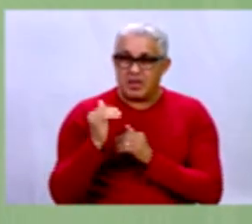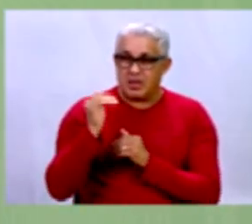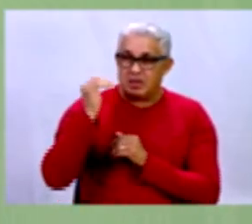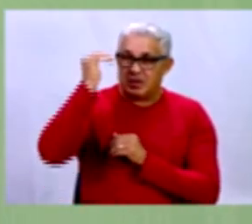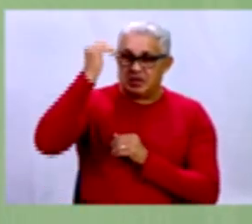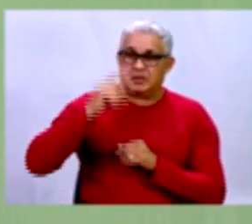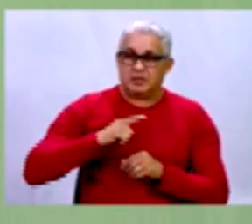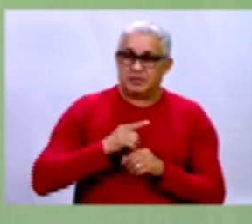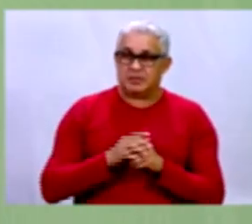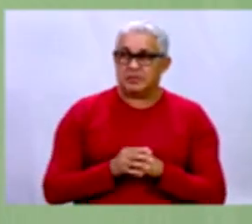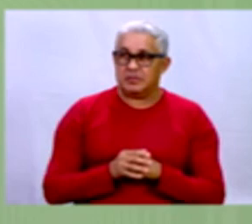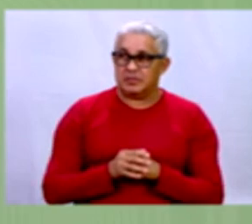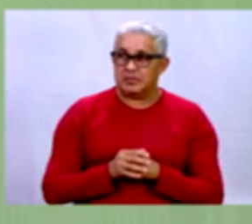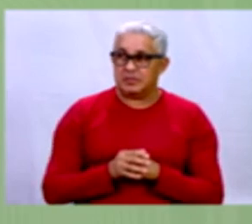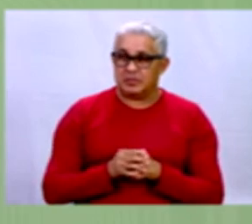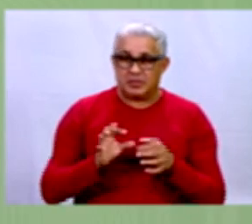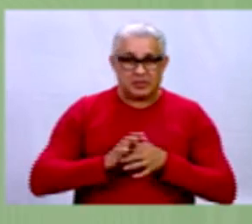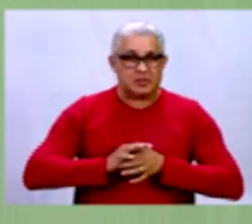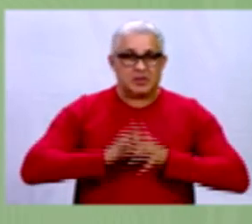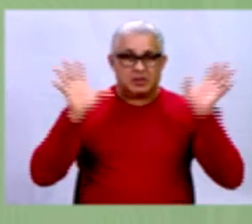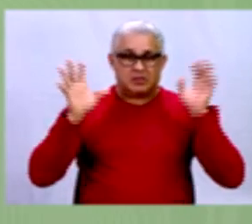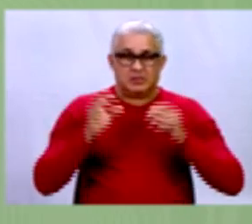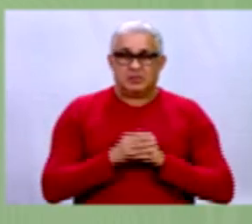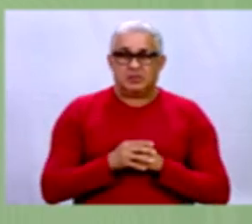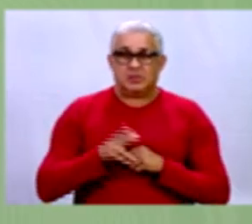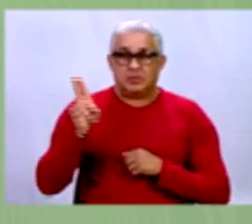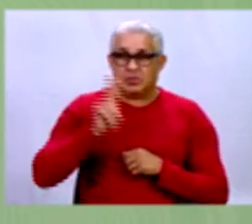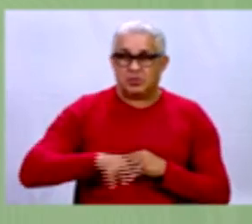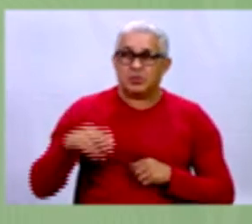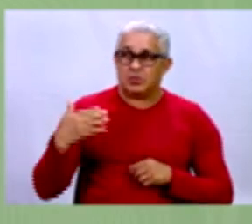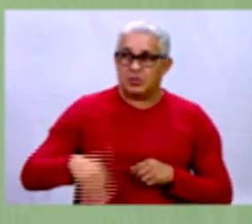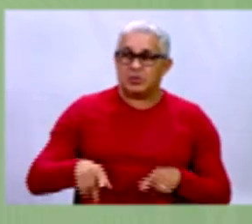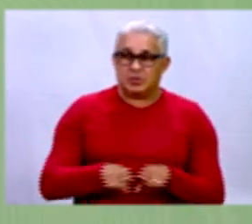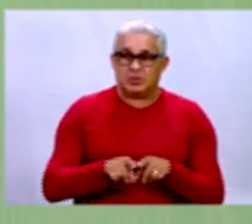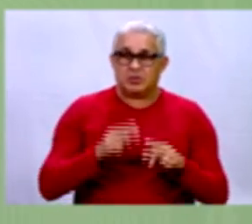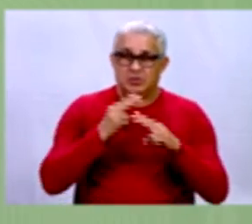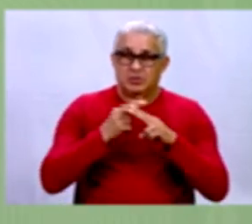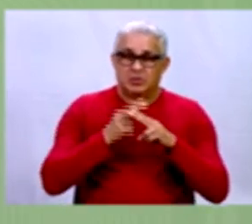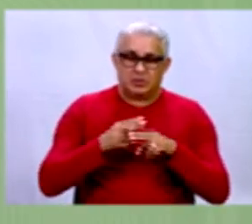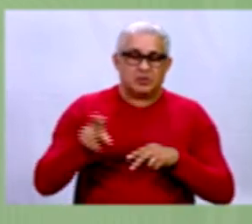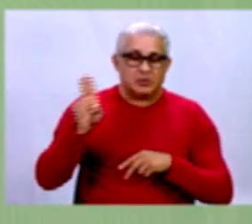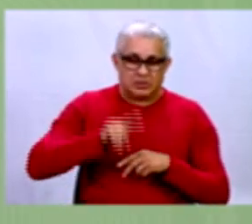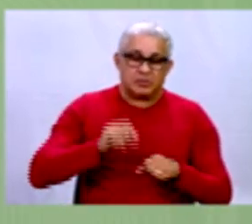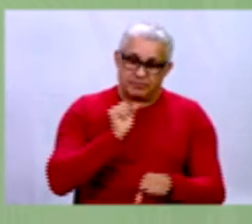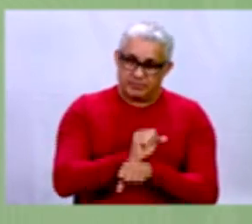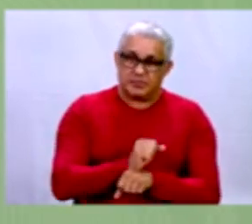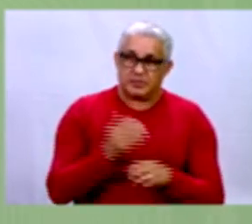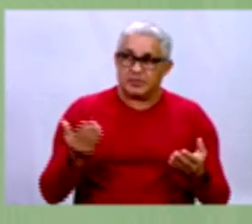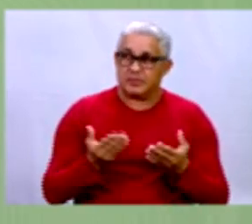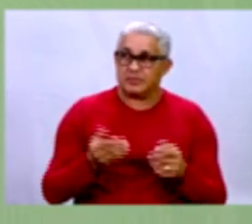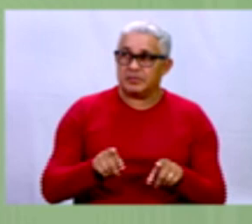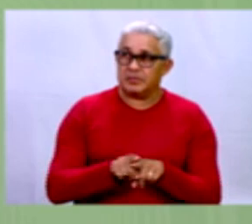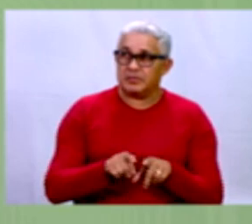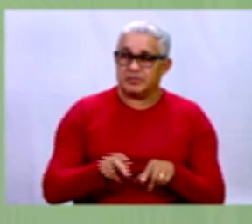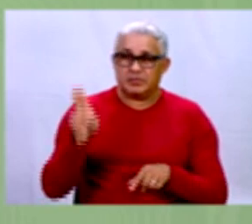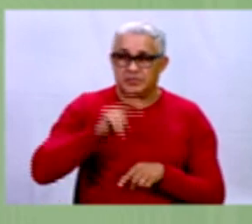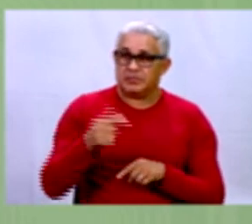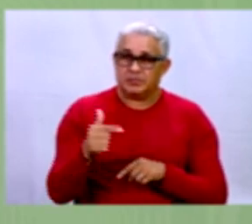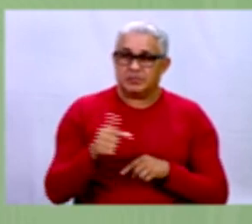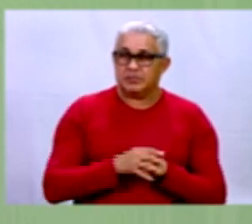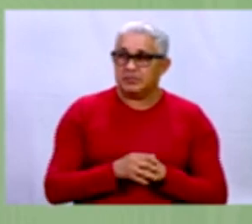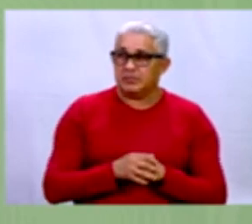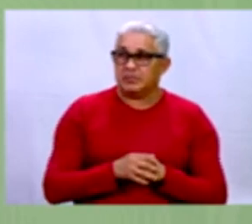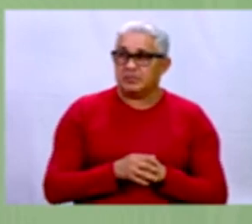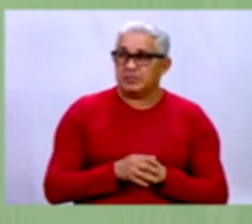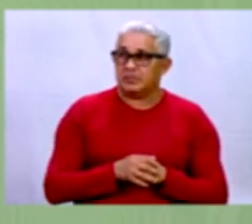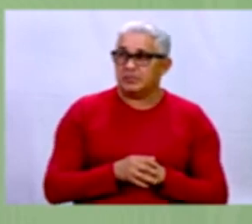o sistema de amortização livre. Esse aqui a gente não usa muito, esse aqui a Caixa Econômica usou por um tempo, mas já parou, e esse aqui a gente também não usa. Por isso que a gente